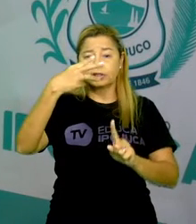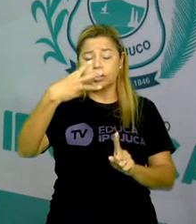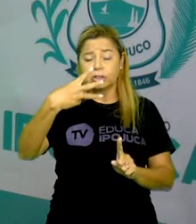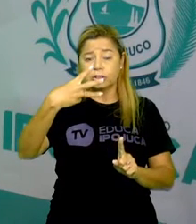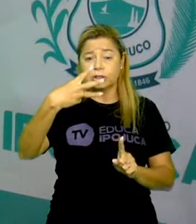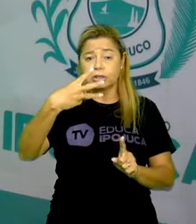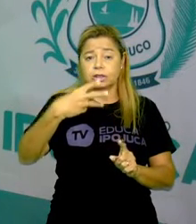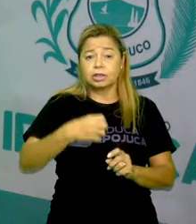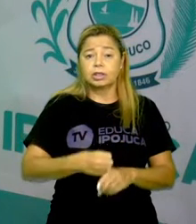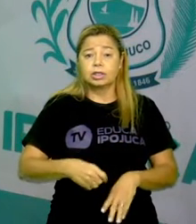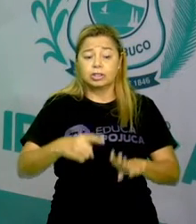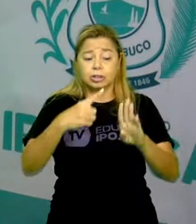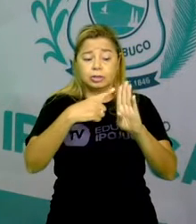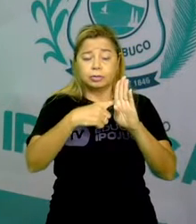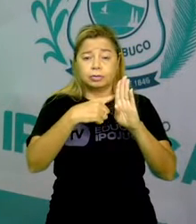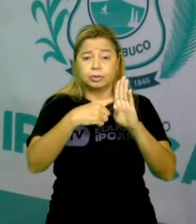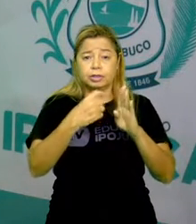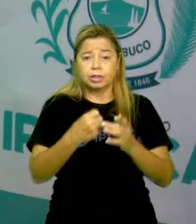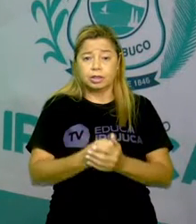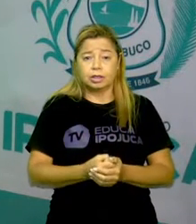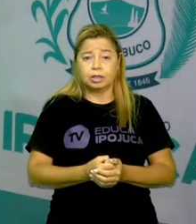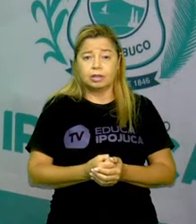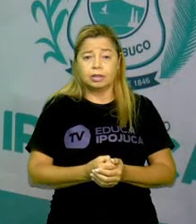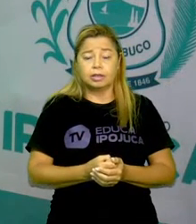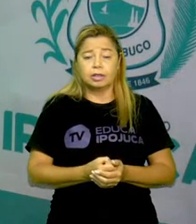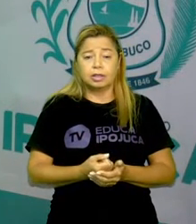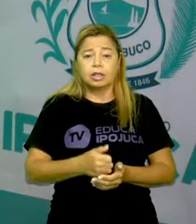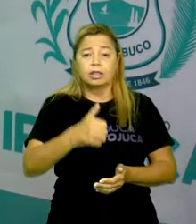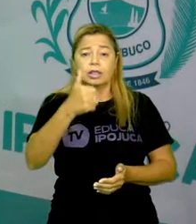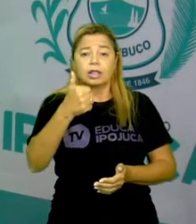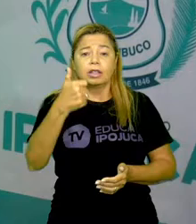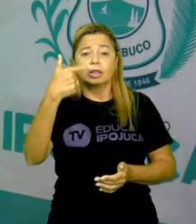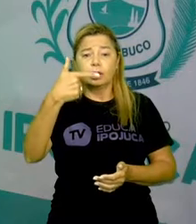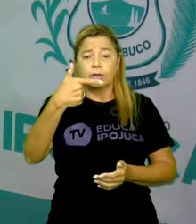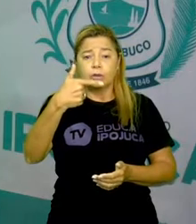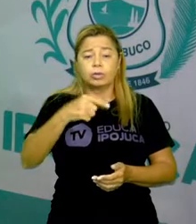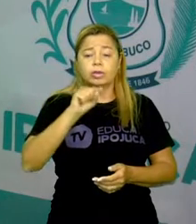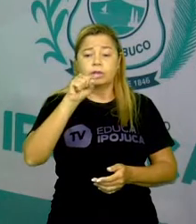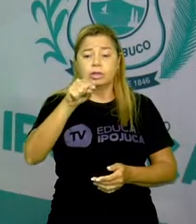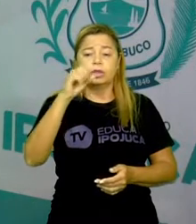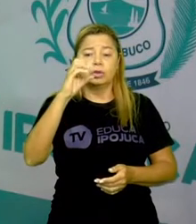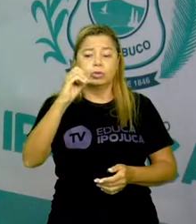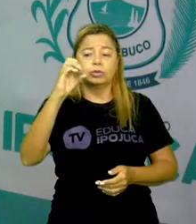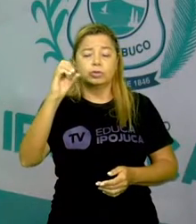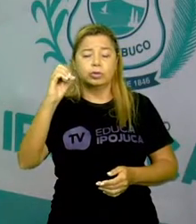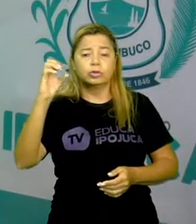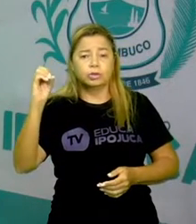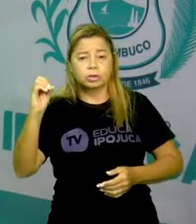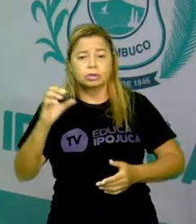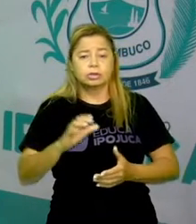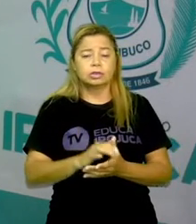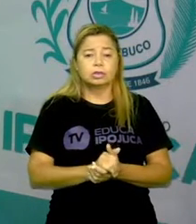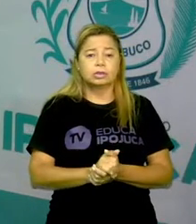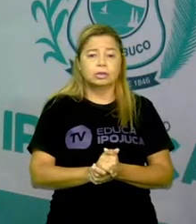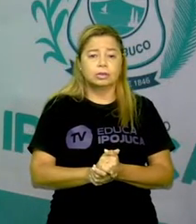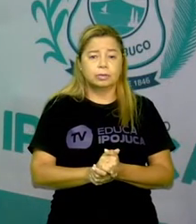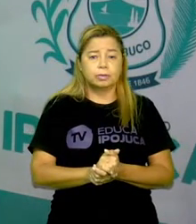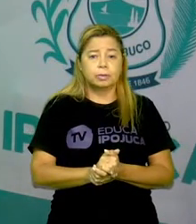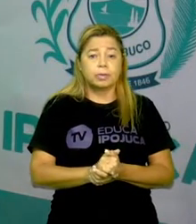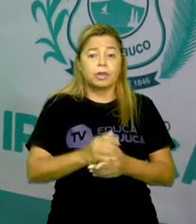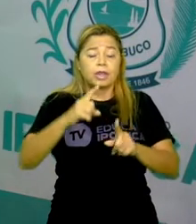milhar. Isso dá 12 unidades de milhar. Mais 2,